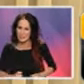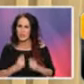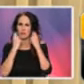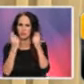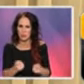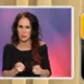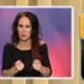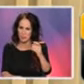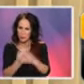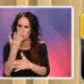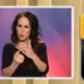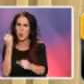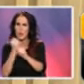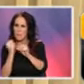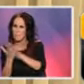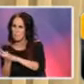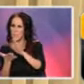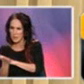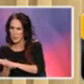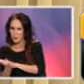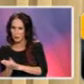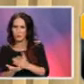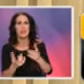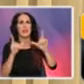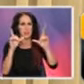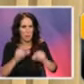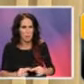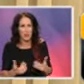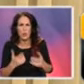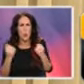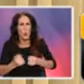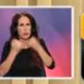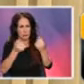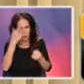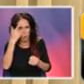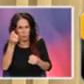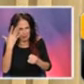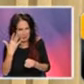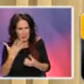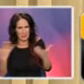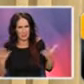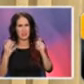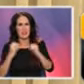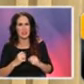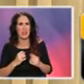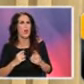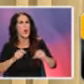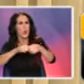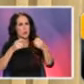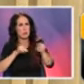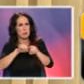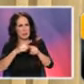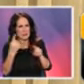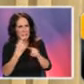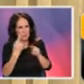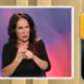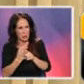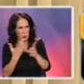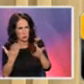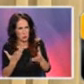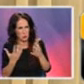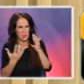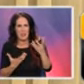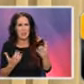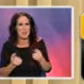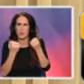e criação de emprego. É tanto mais incompreensível que as forças partidárias europeístas